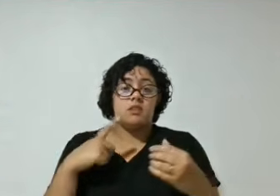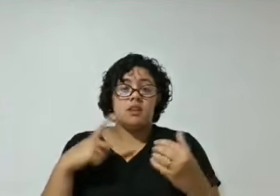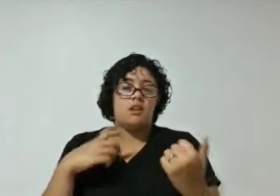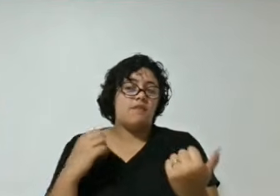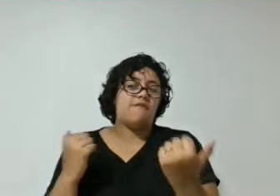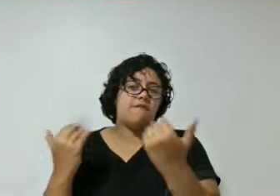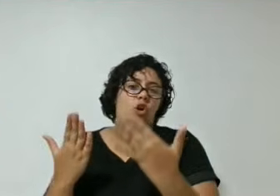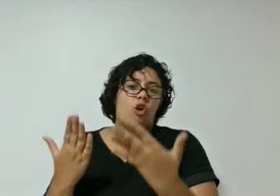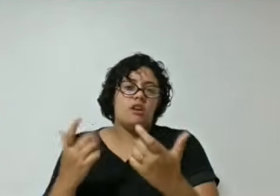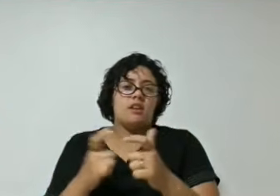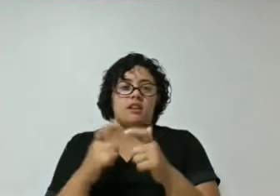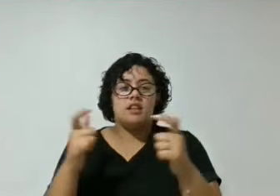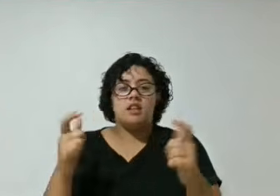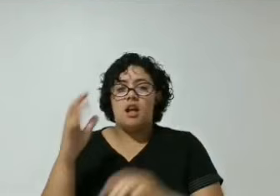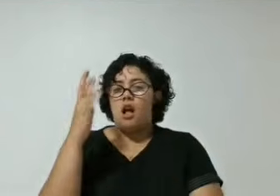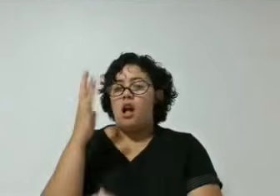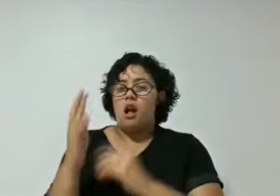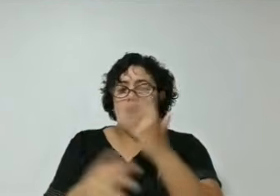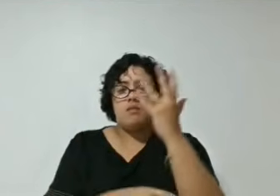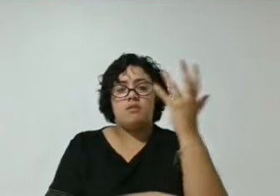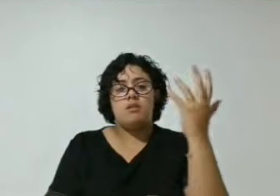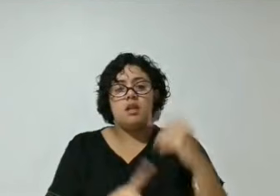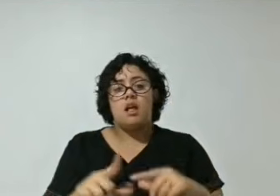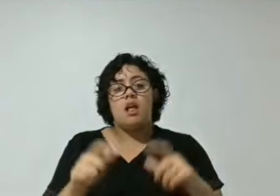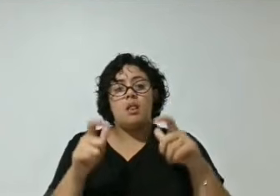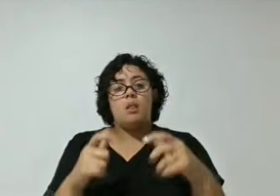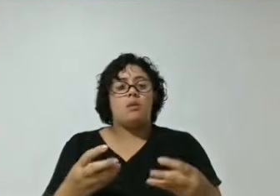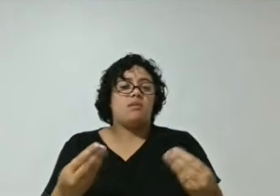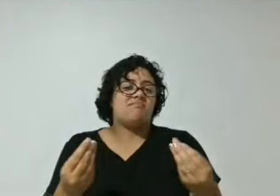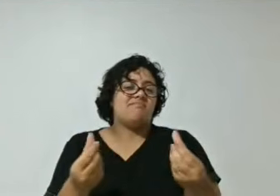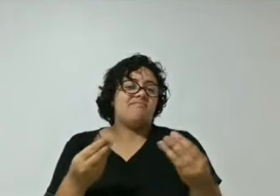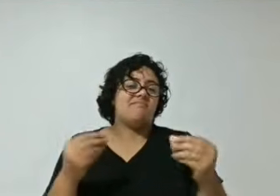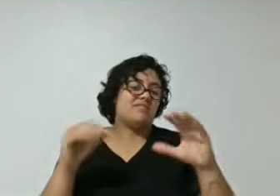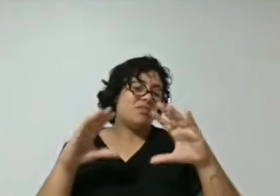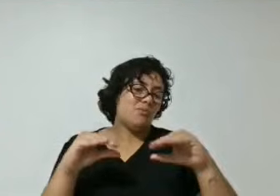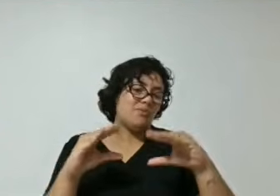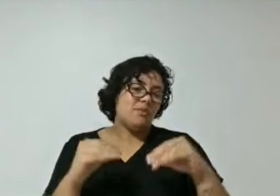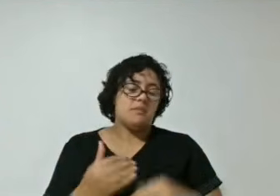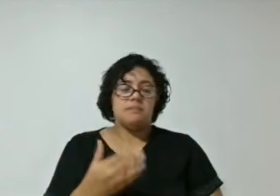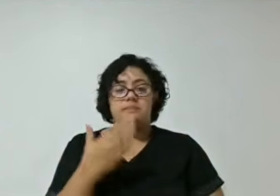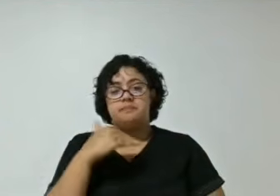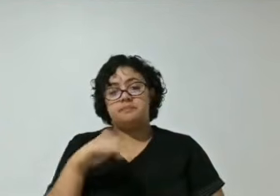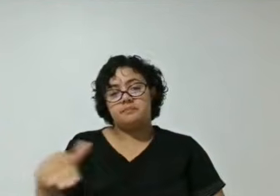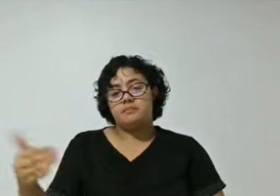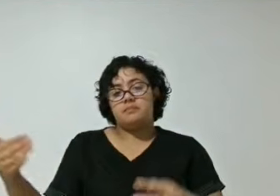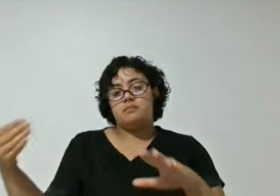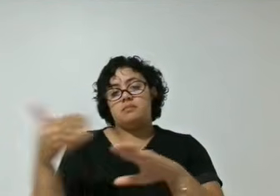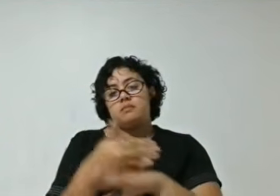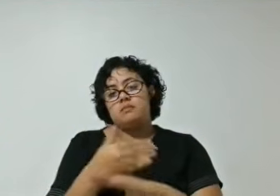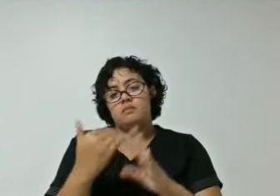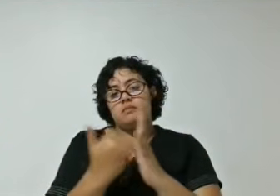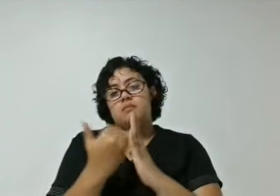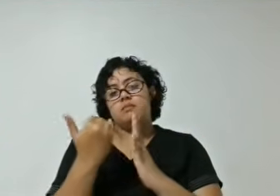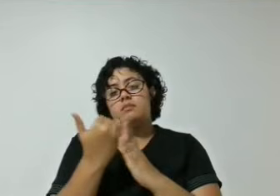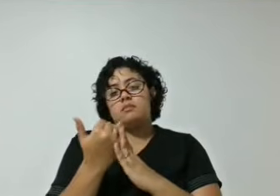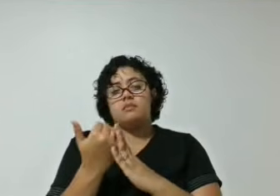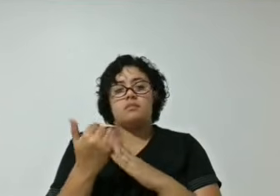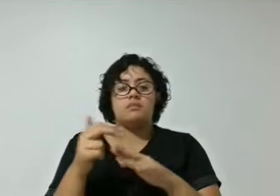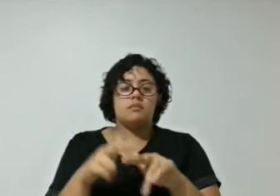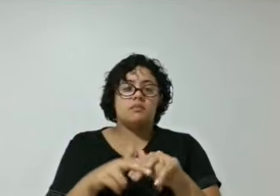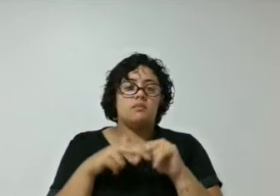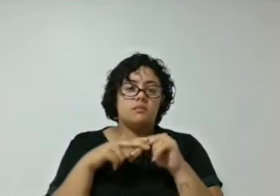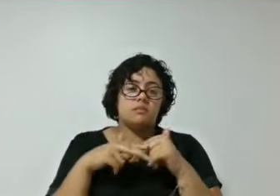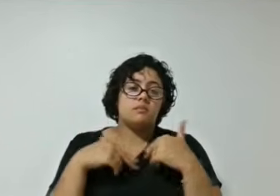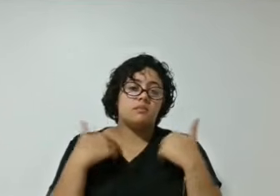grande, árvores, então é um lugar muito agradável. Então as crianças vêm hoje mais por intermédio da